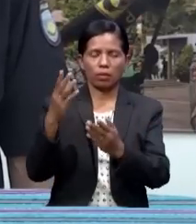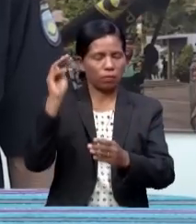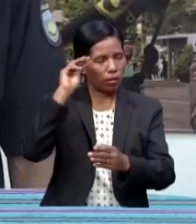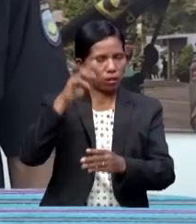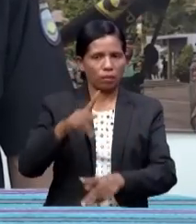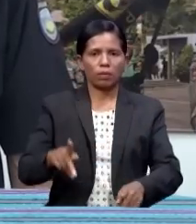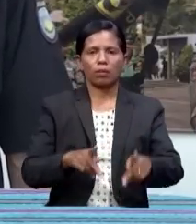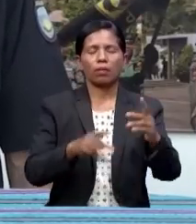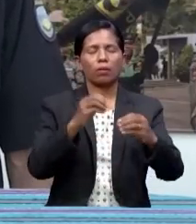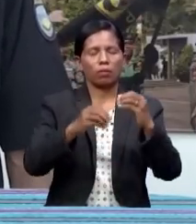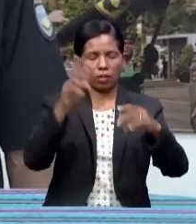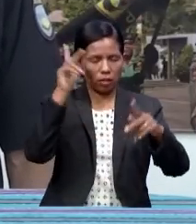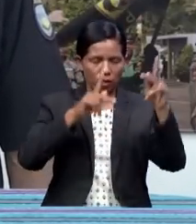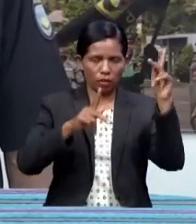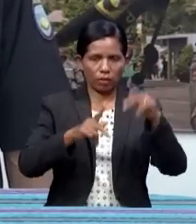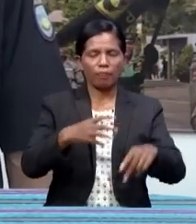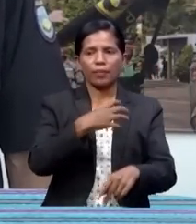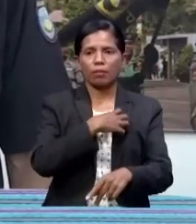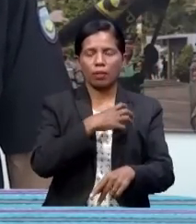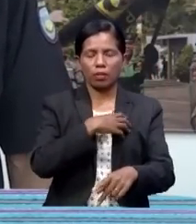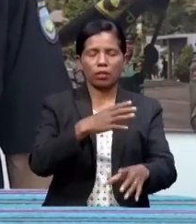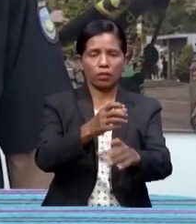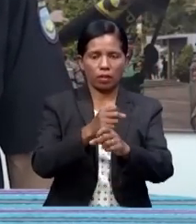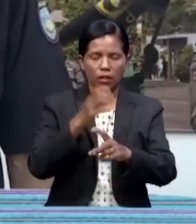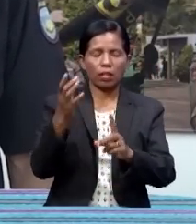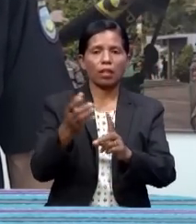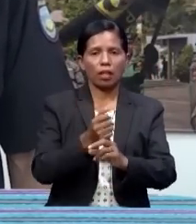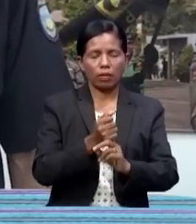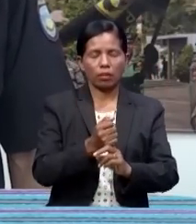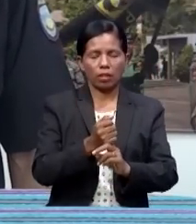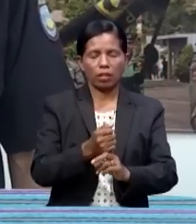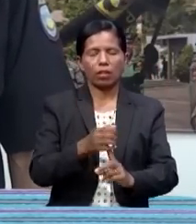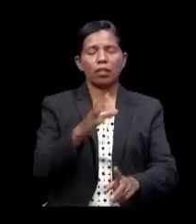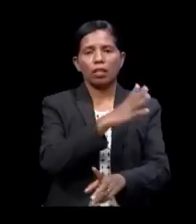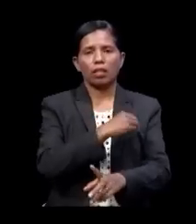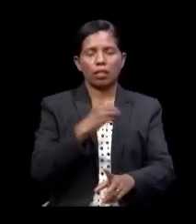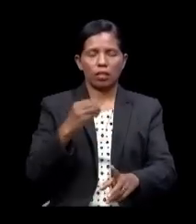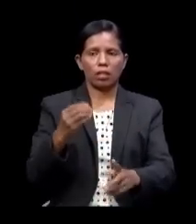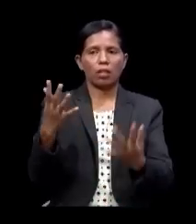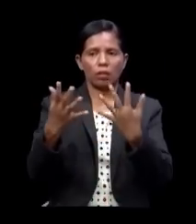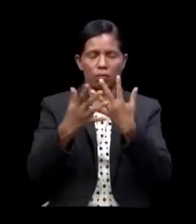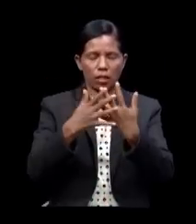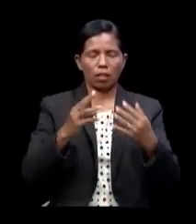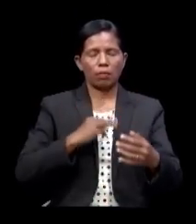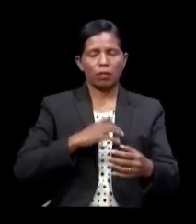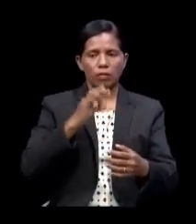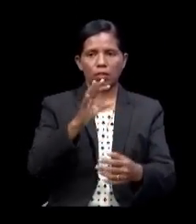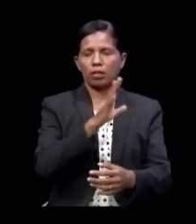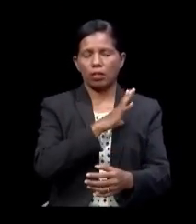Público. Relacionado ao caso homicídio, né, penitente detém o suspeito CB e a cela comando do município Manufahi, o